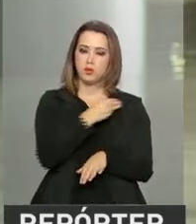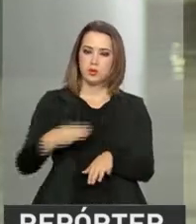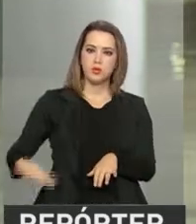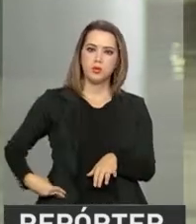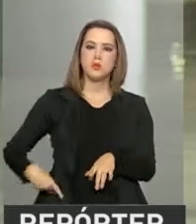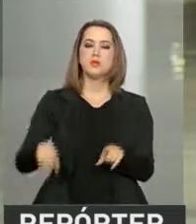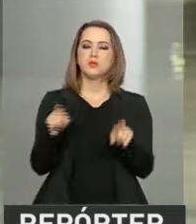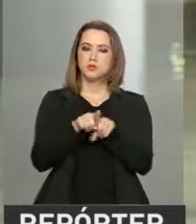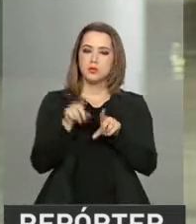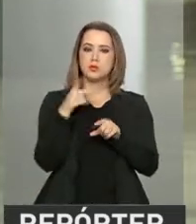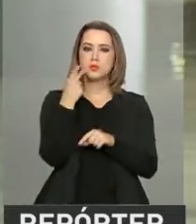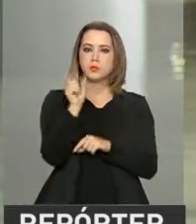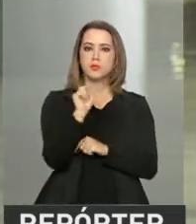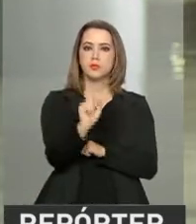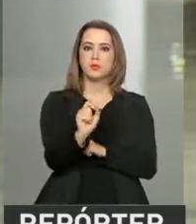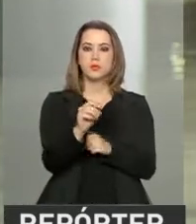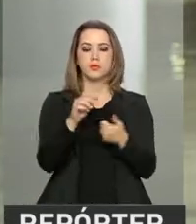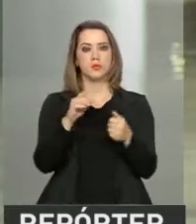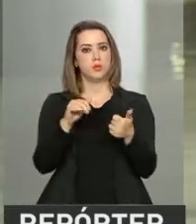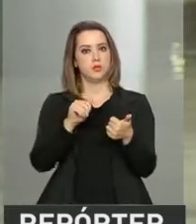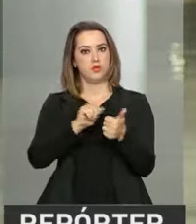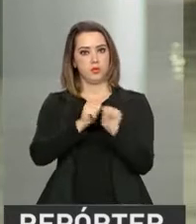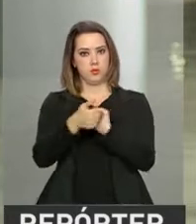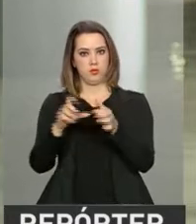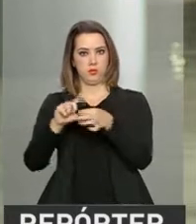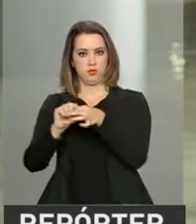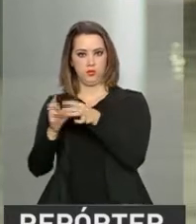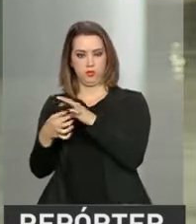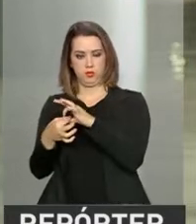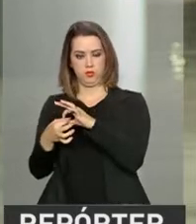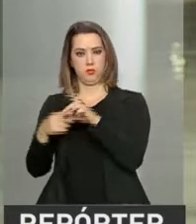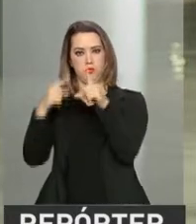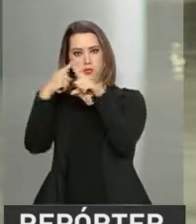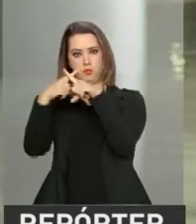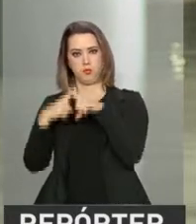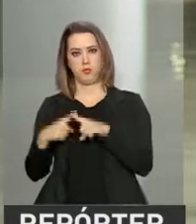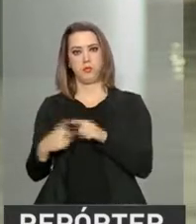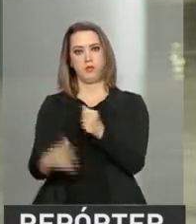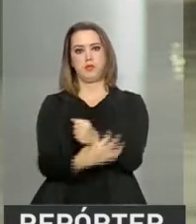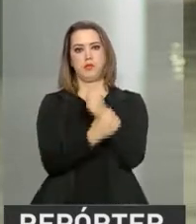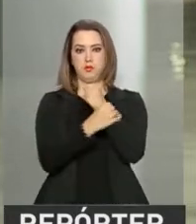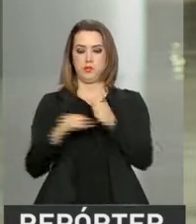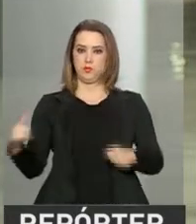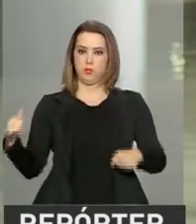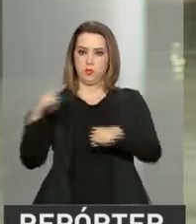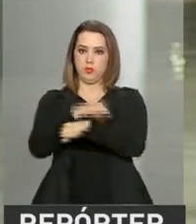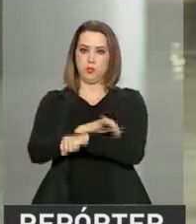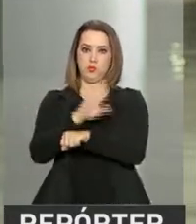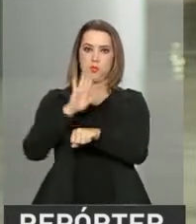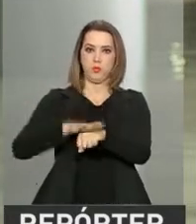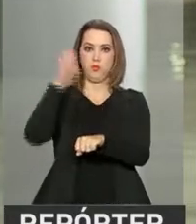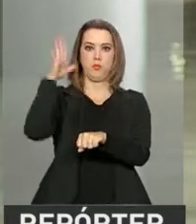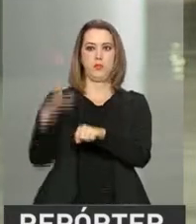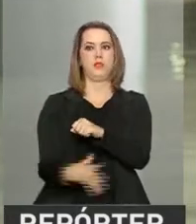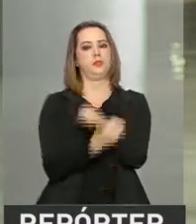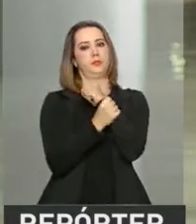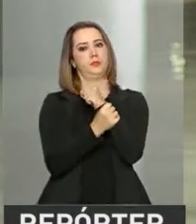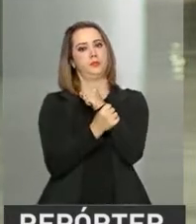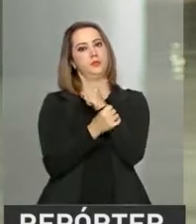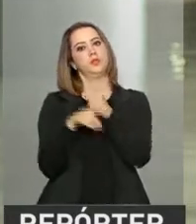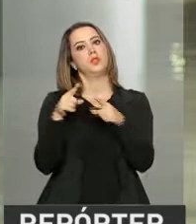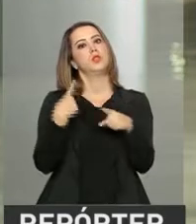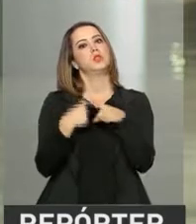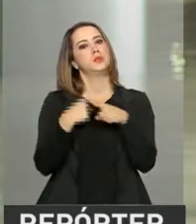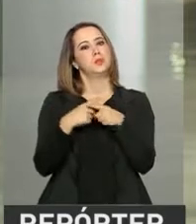também adiantou que durante os Jogos Olímpicos a segurança nos principais aeroportos do país vai ser reforçada. Isso porque os